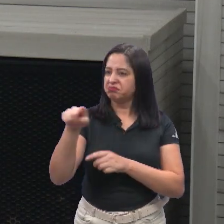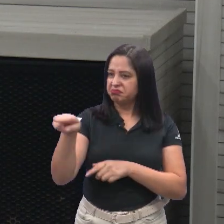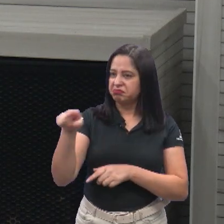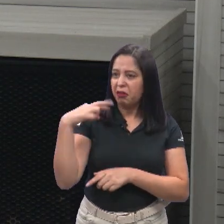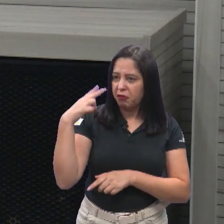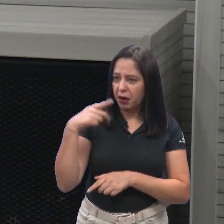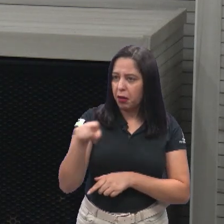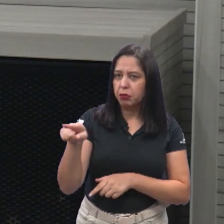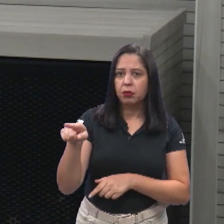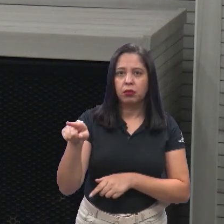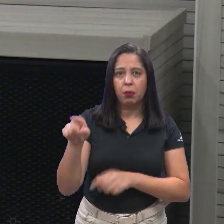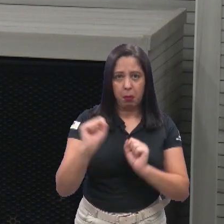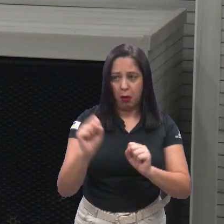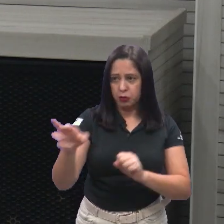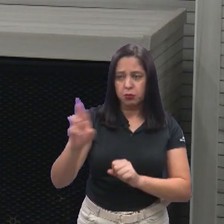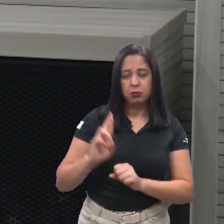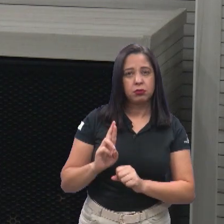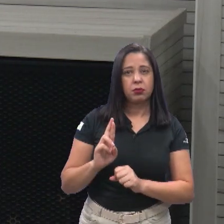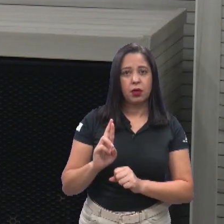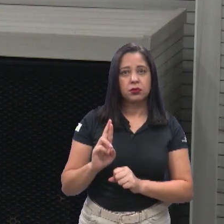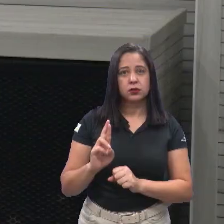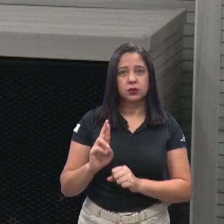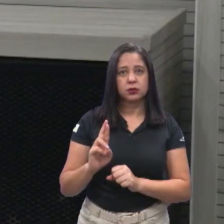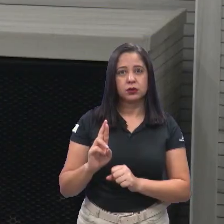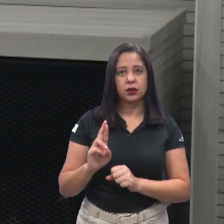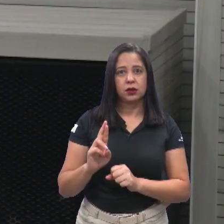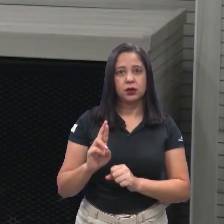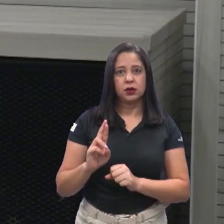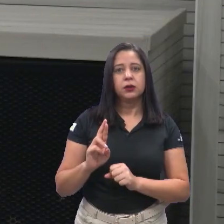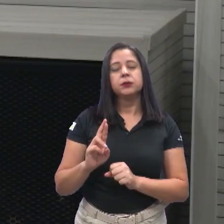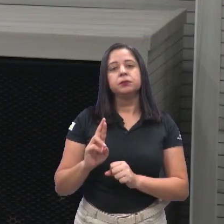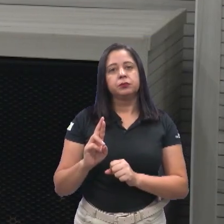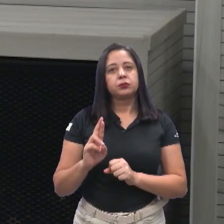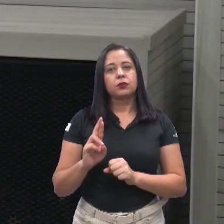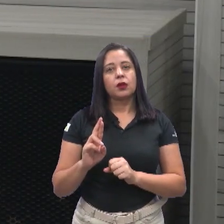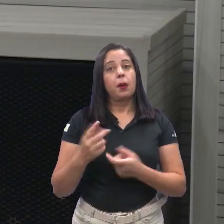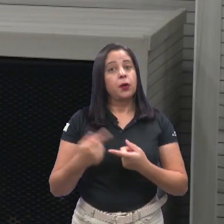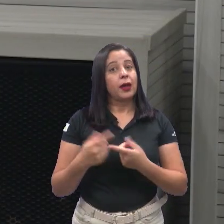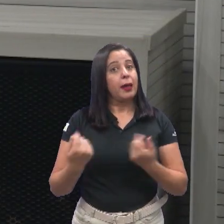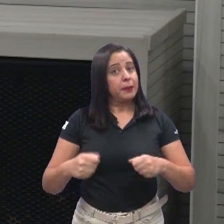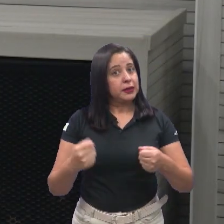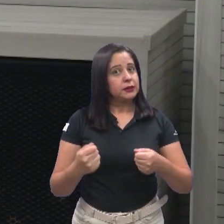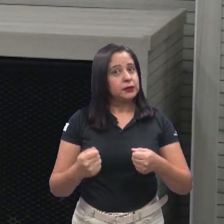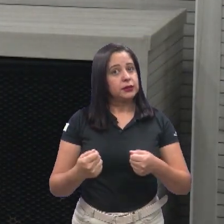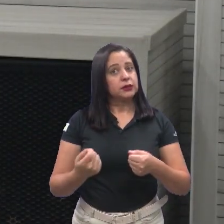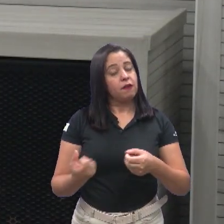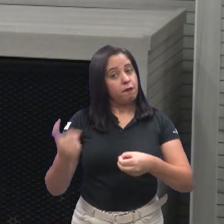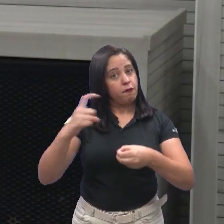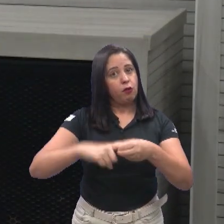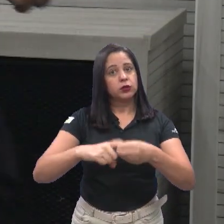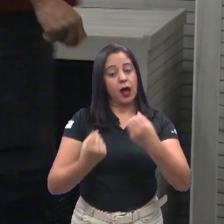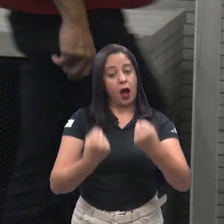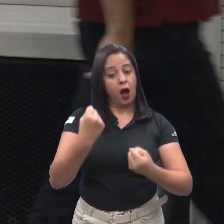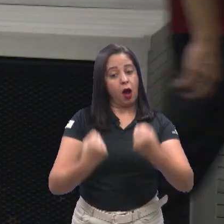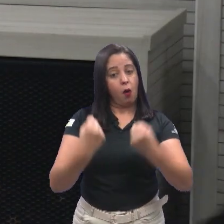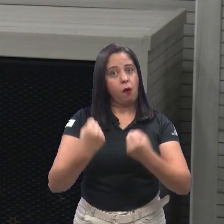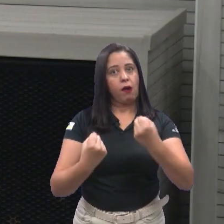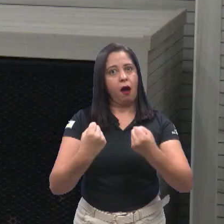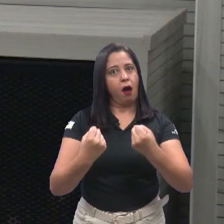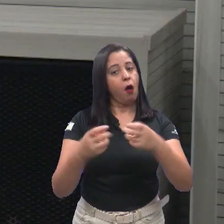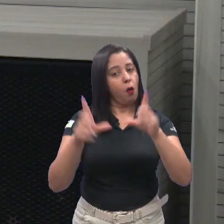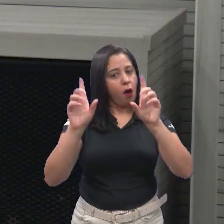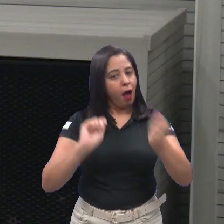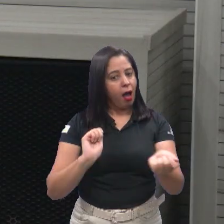base tenha um retorno e que possa retornar rapidamente esses carros adaptados. Eu já falei aqui e vou repetir. A cada dia que passa e a